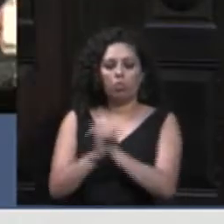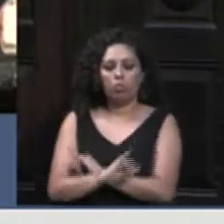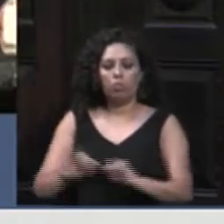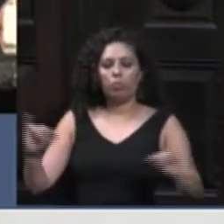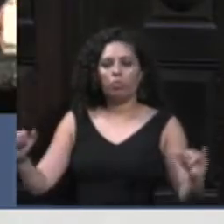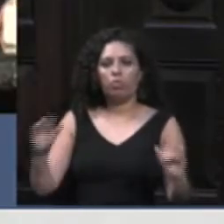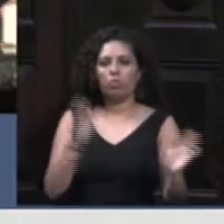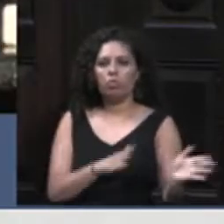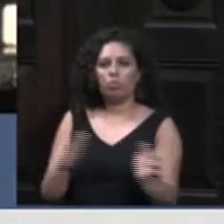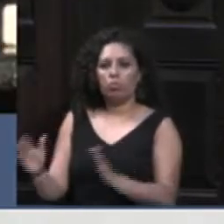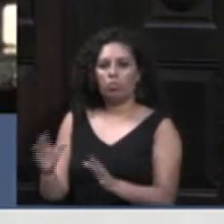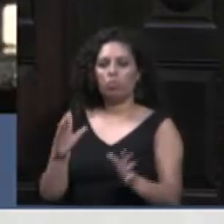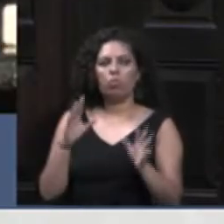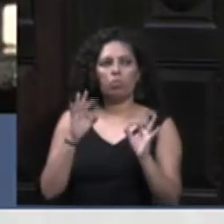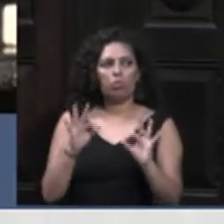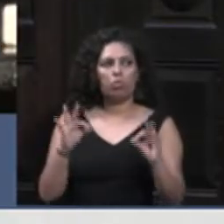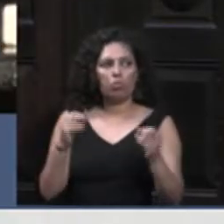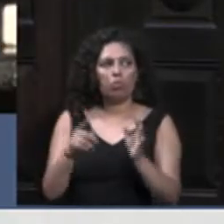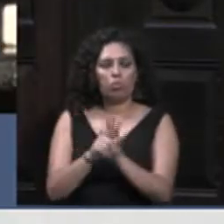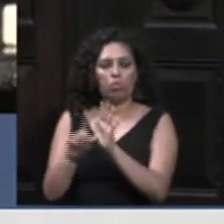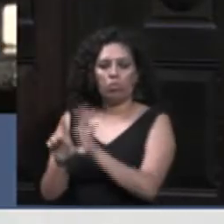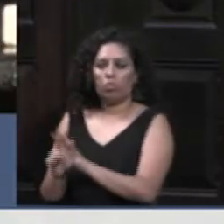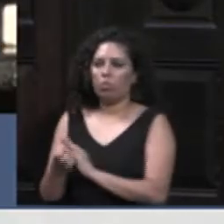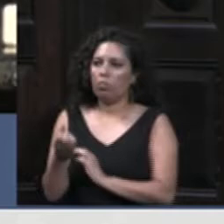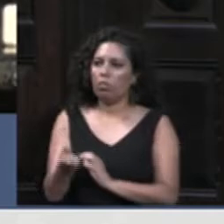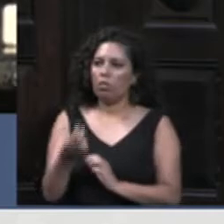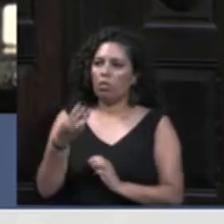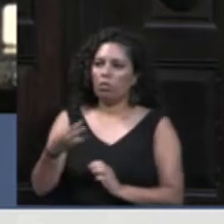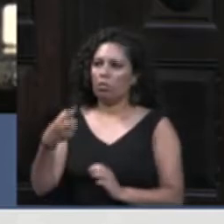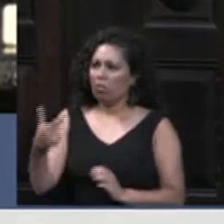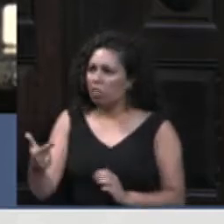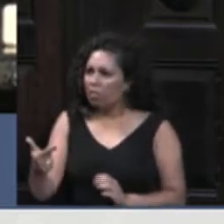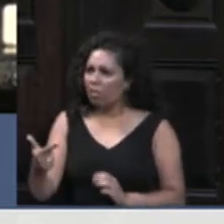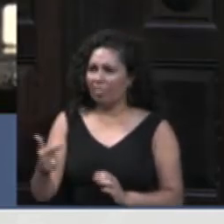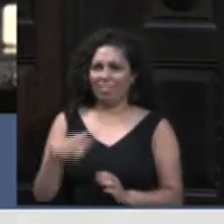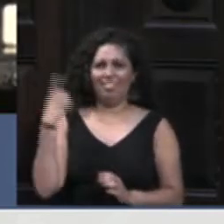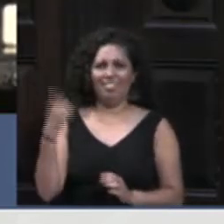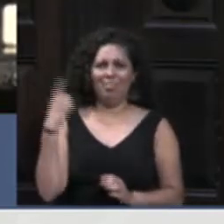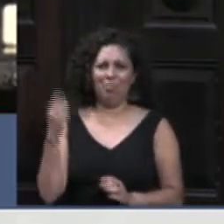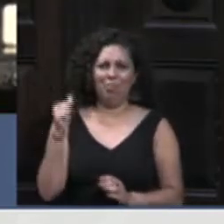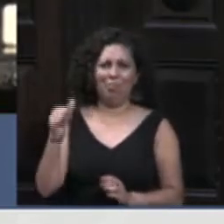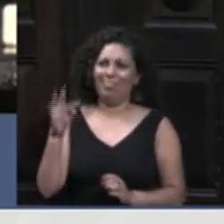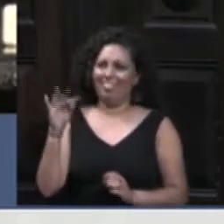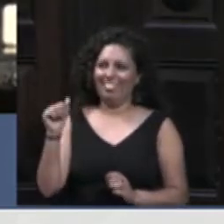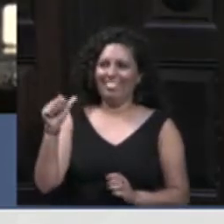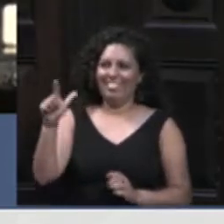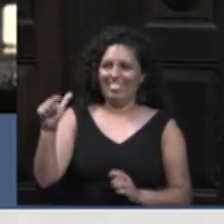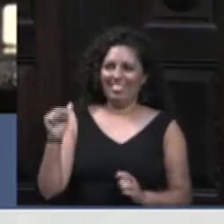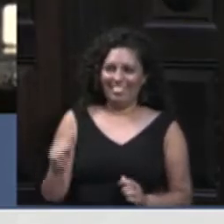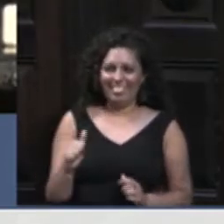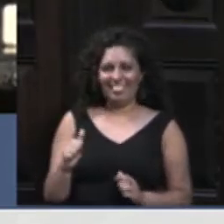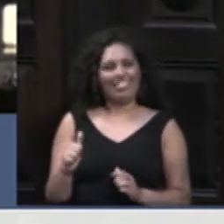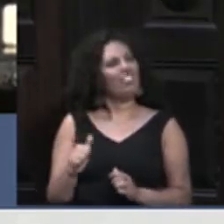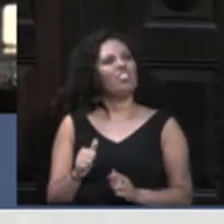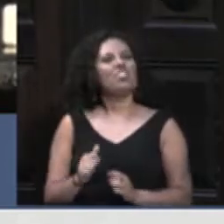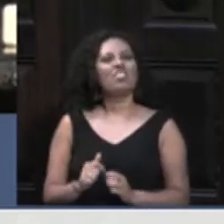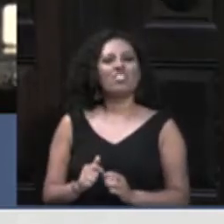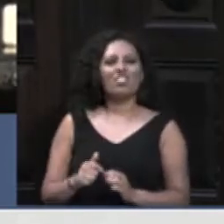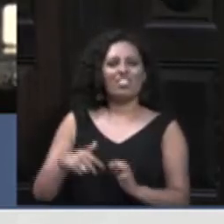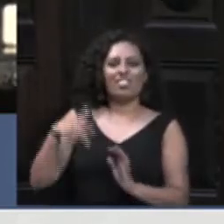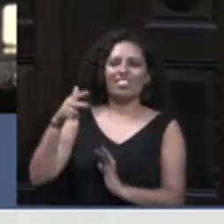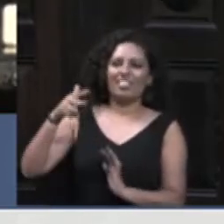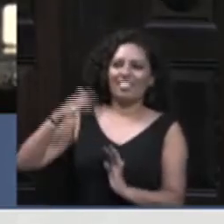Anuncio em tramitação ordinária, em segunda discussão, projeto de lei 632/2015, de autoria do deputado Átila Nunes. Institui a campanha estadual de conscientização para o